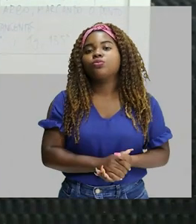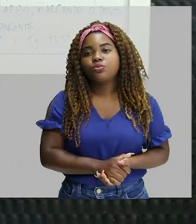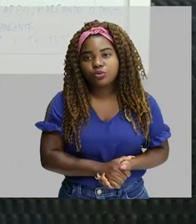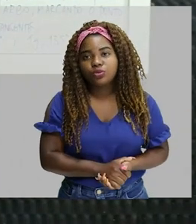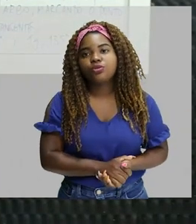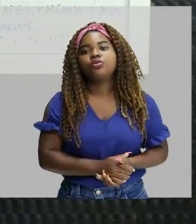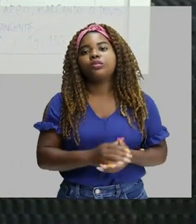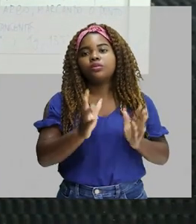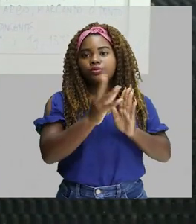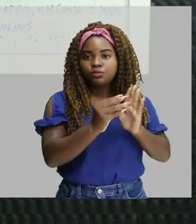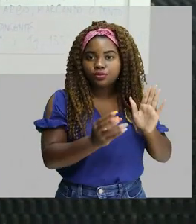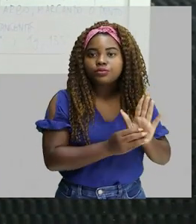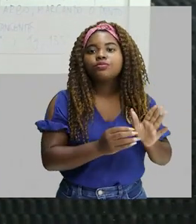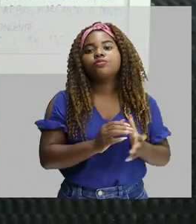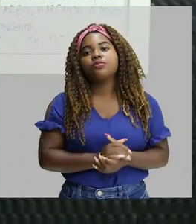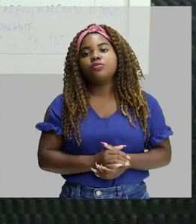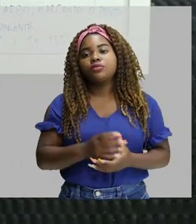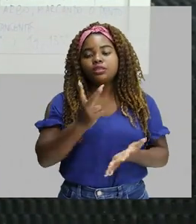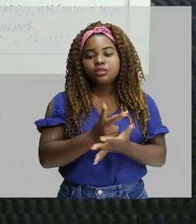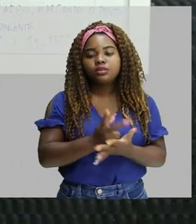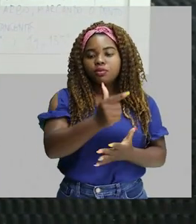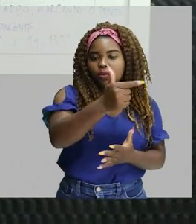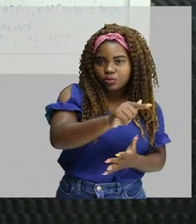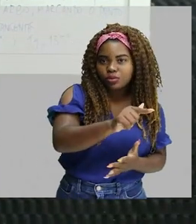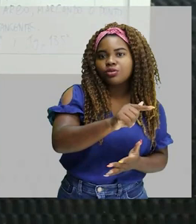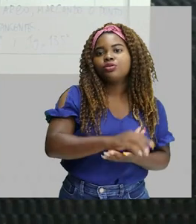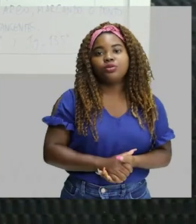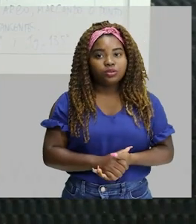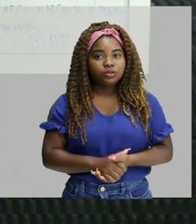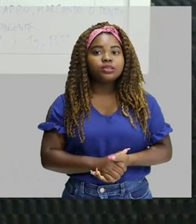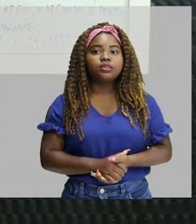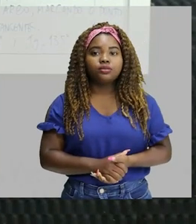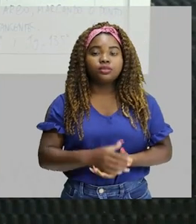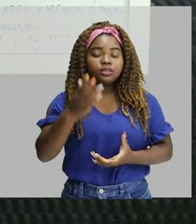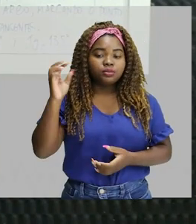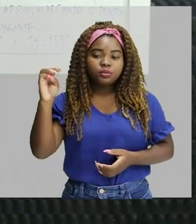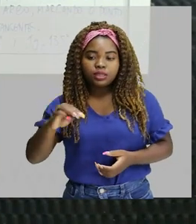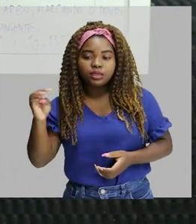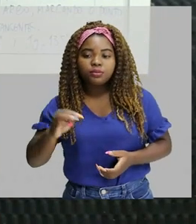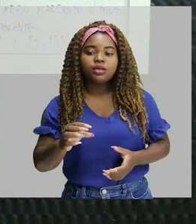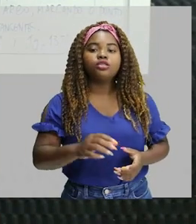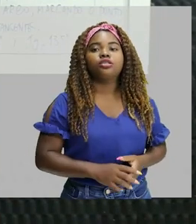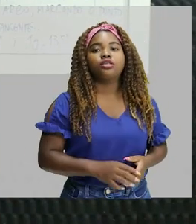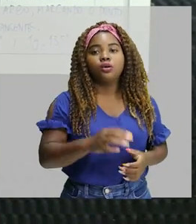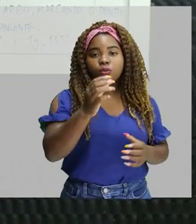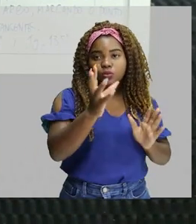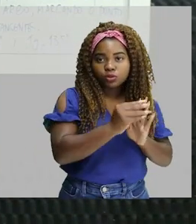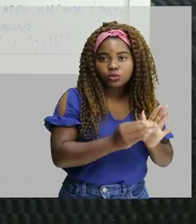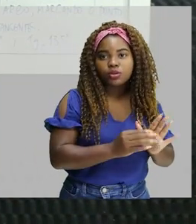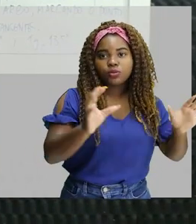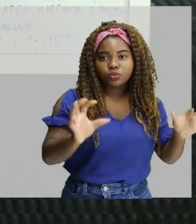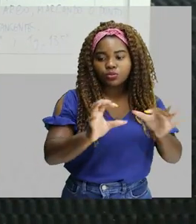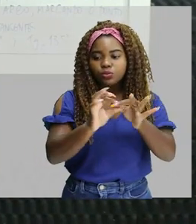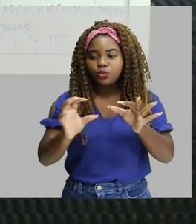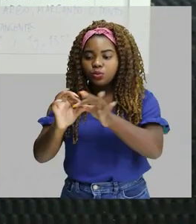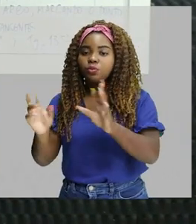prosseguimento do conteúdo né turma matemática você sab que é um conteúdo precisando do outro ok então nós já falamos de arco já